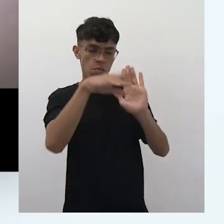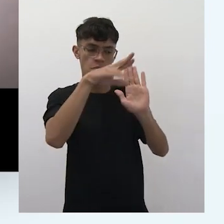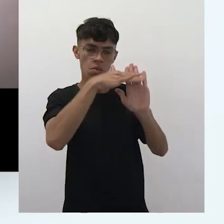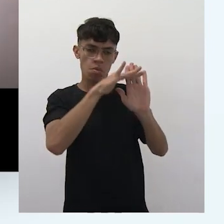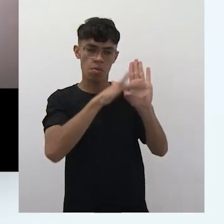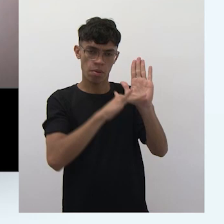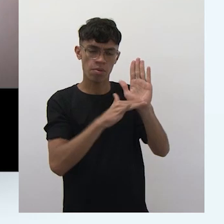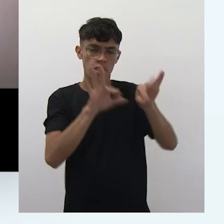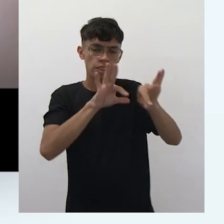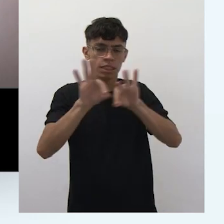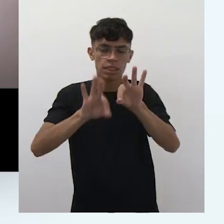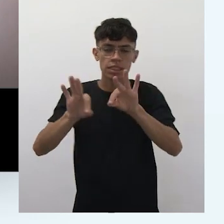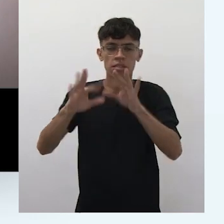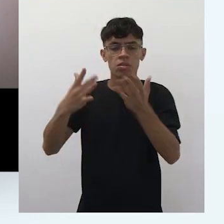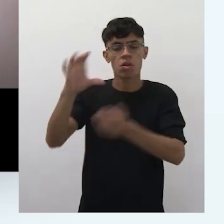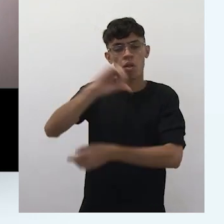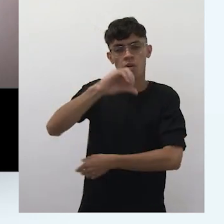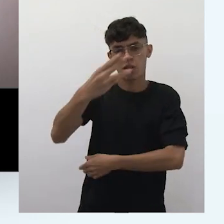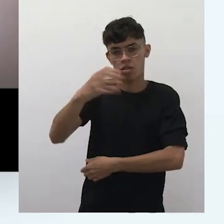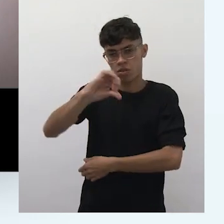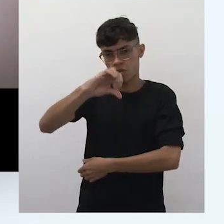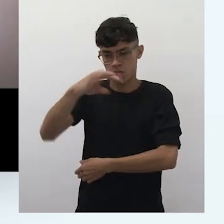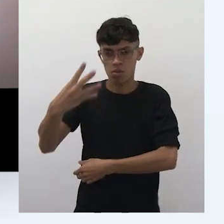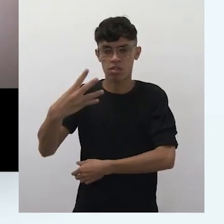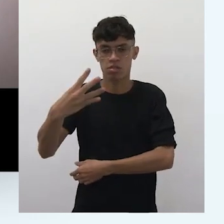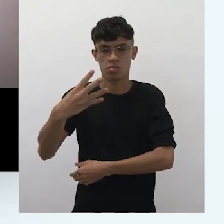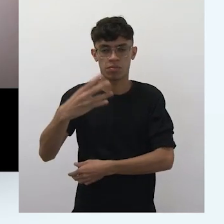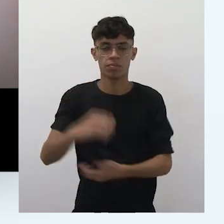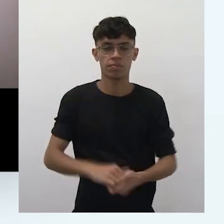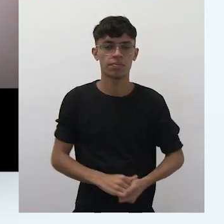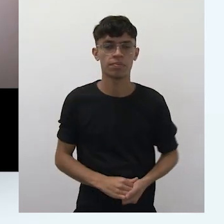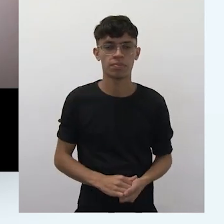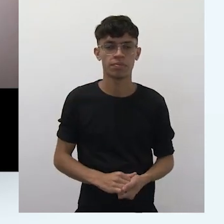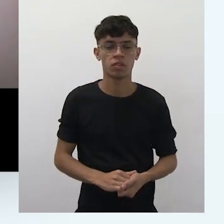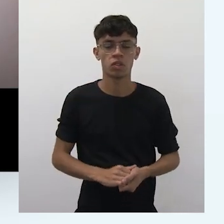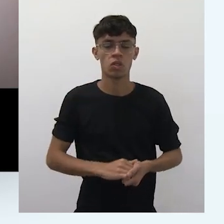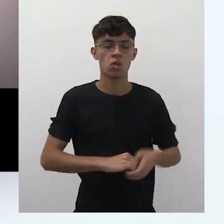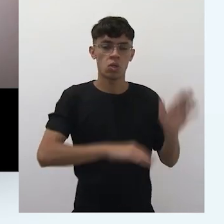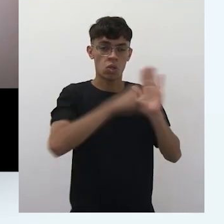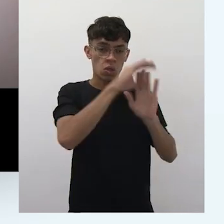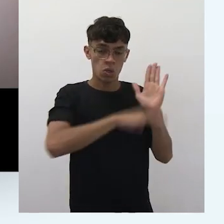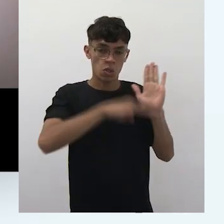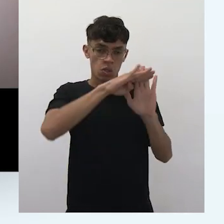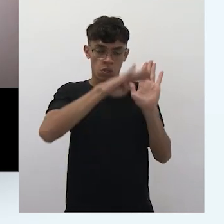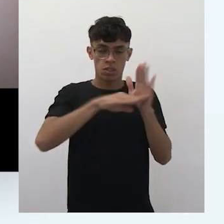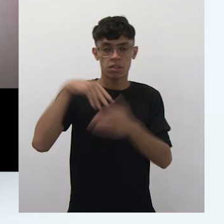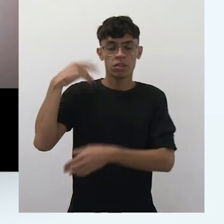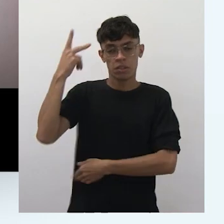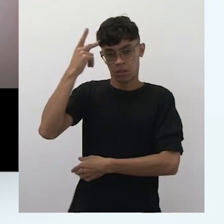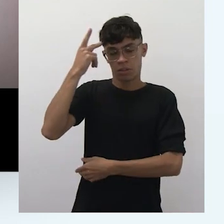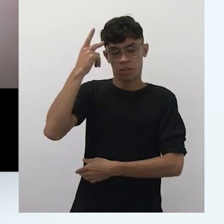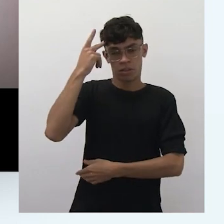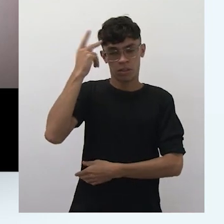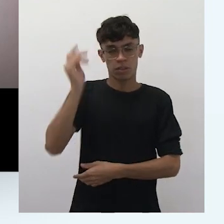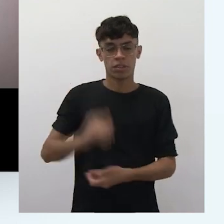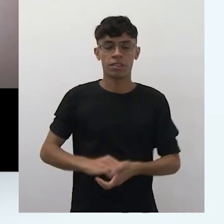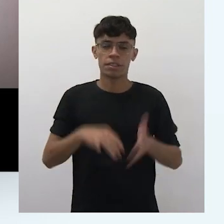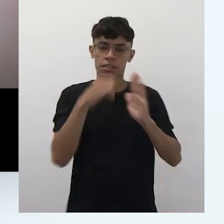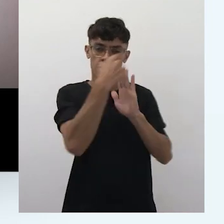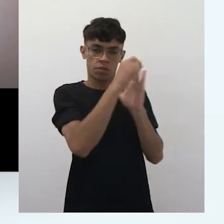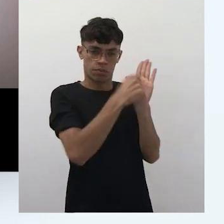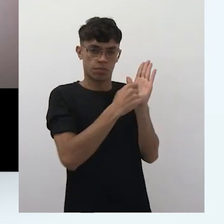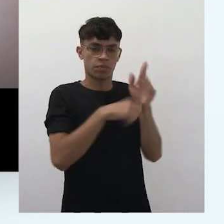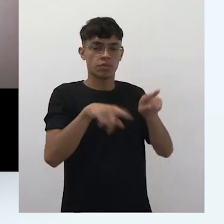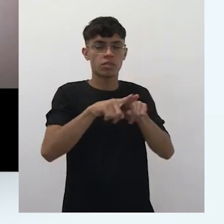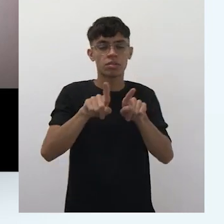a partir da 9394, né, ou seja, da LDB, do currículo paulista, né, que seria o currículo prescrito,